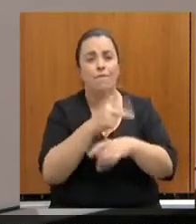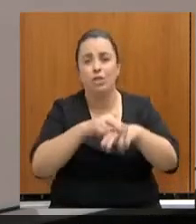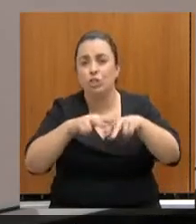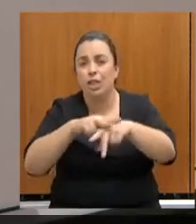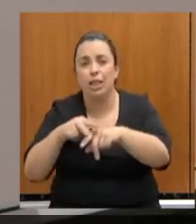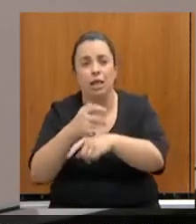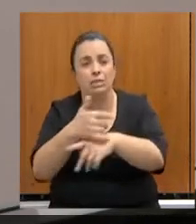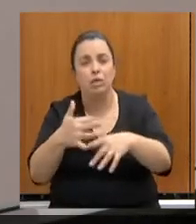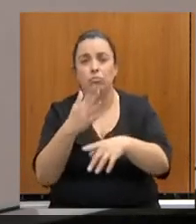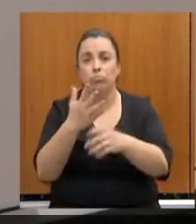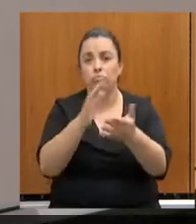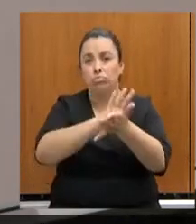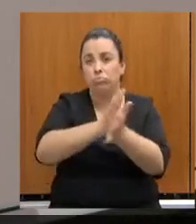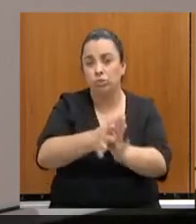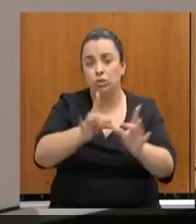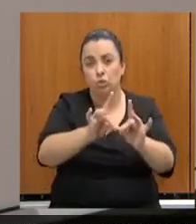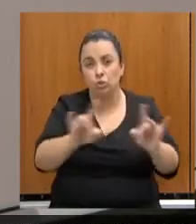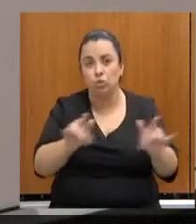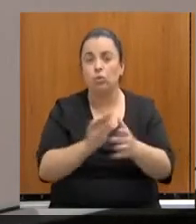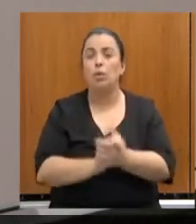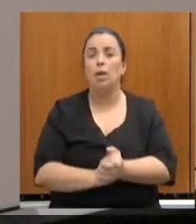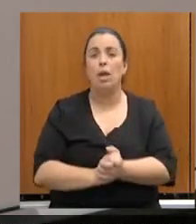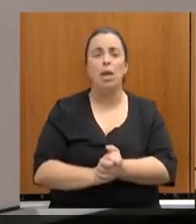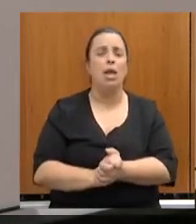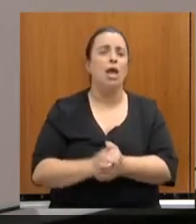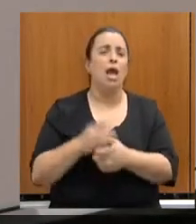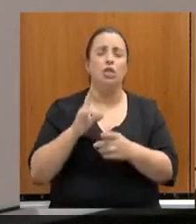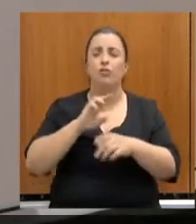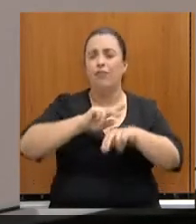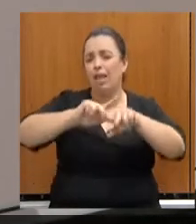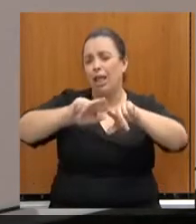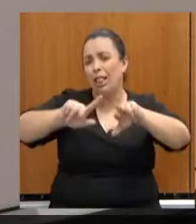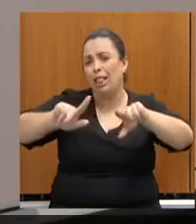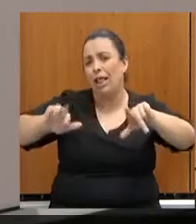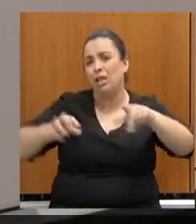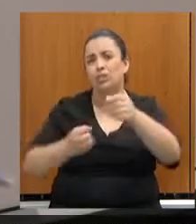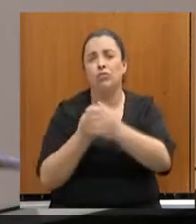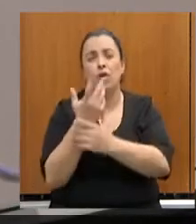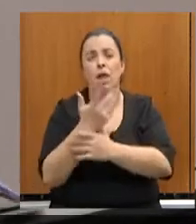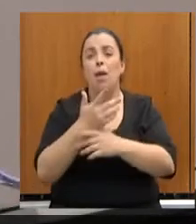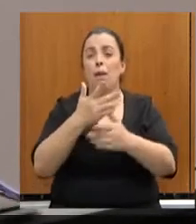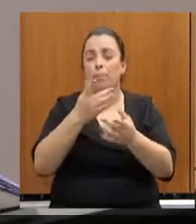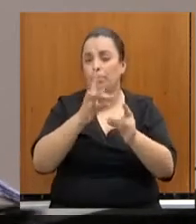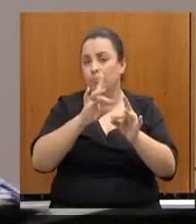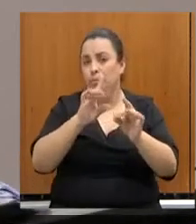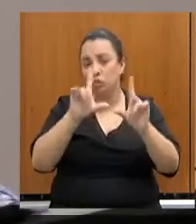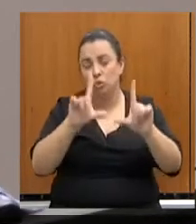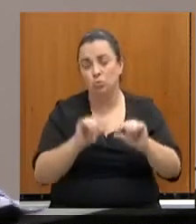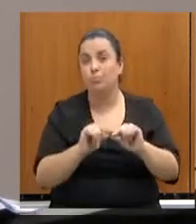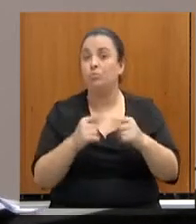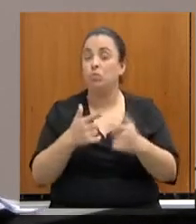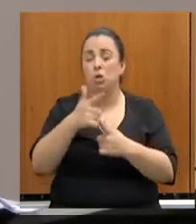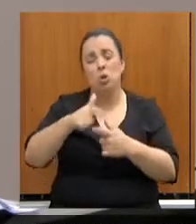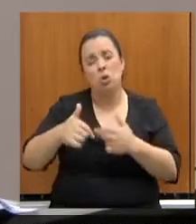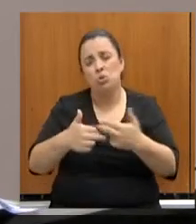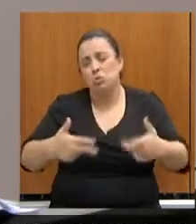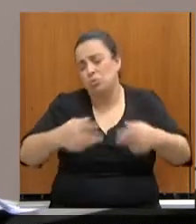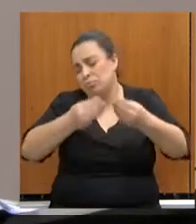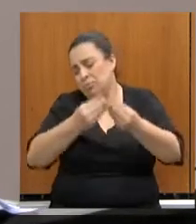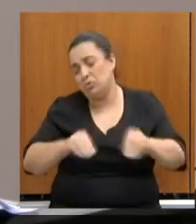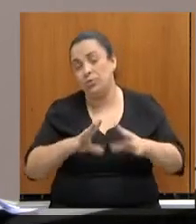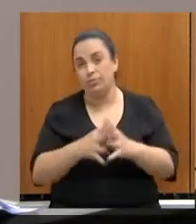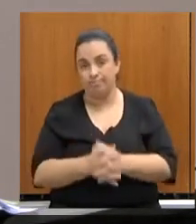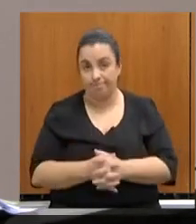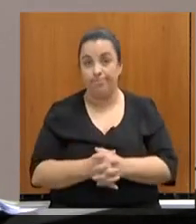biodiversidade obstáculos atividade turística entre outras Oi e aí no final do